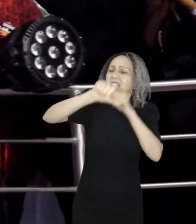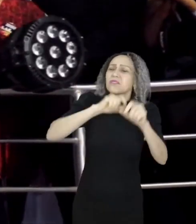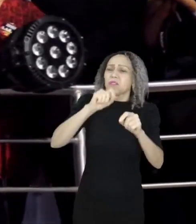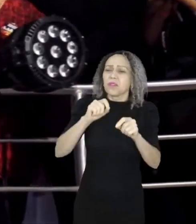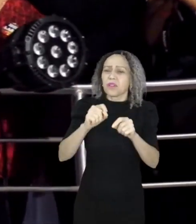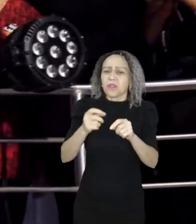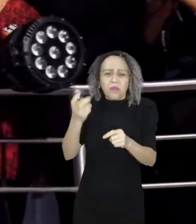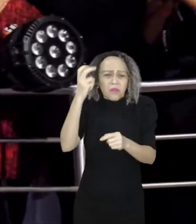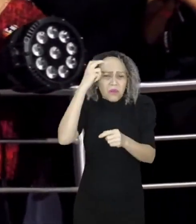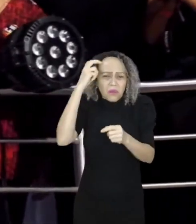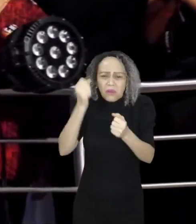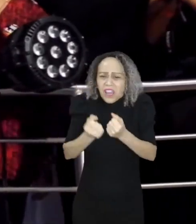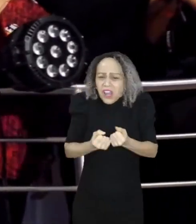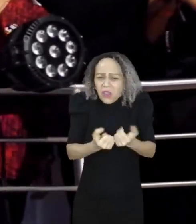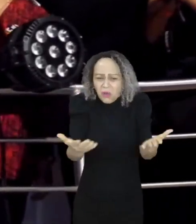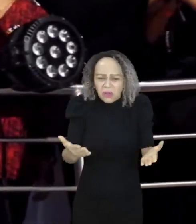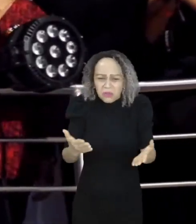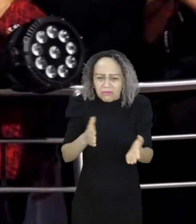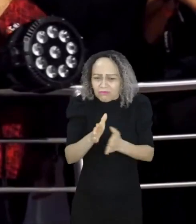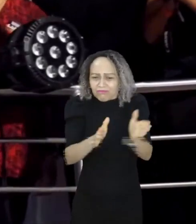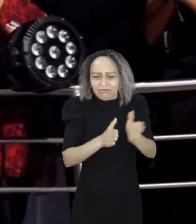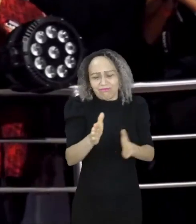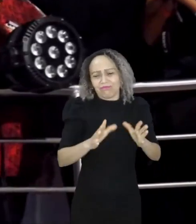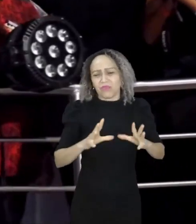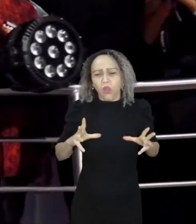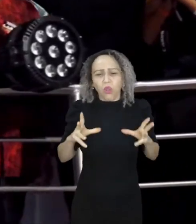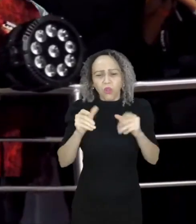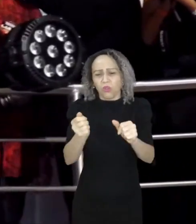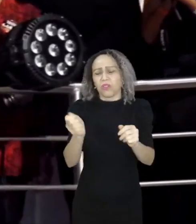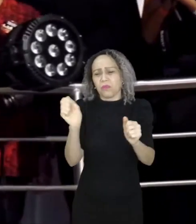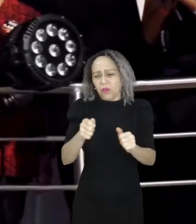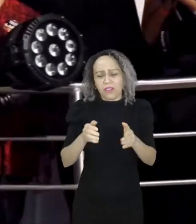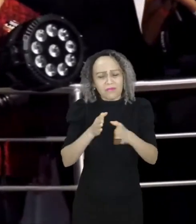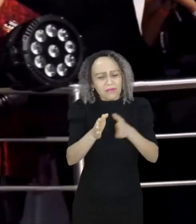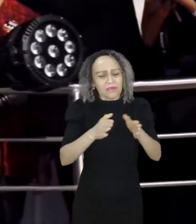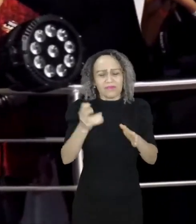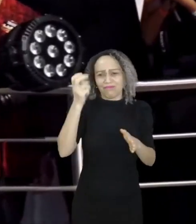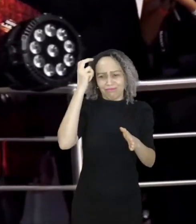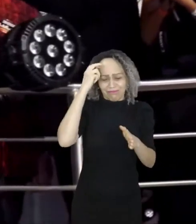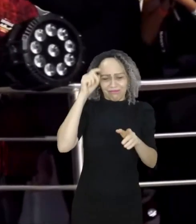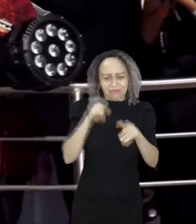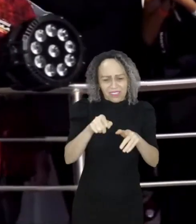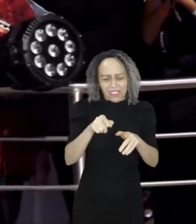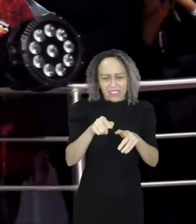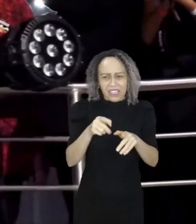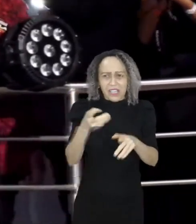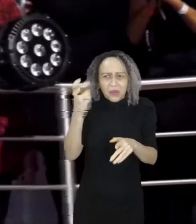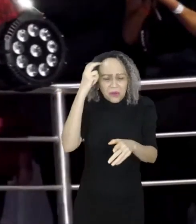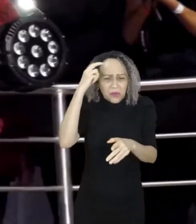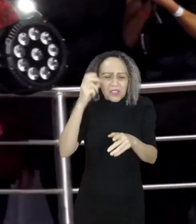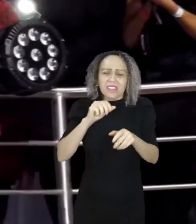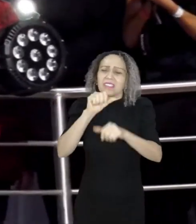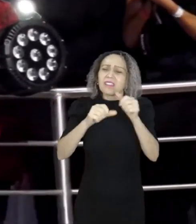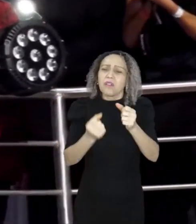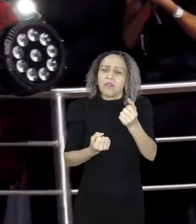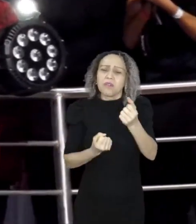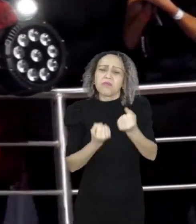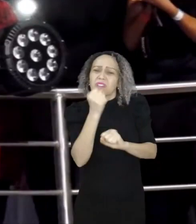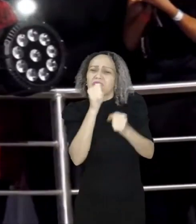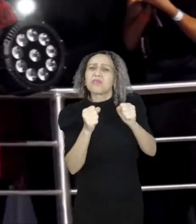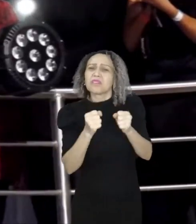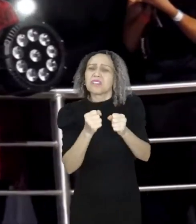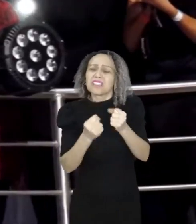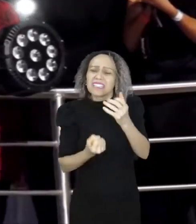para que todo mundo tenha acesso, para que a cultura se transforme numa indústria de produzir